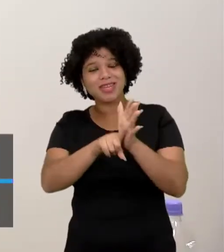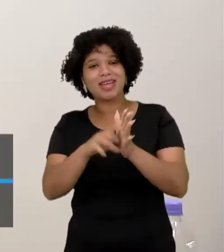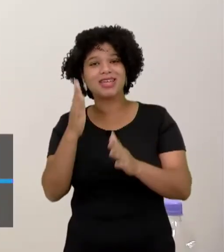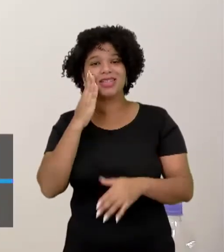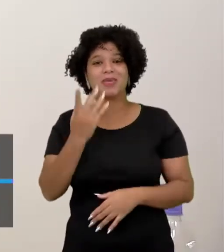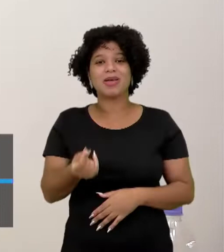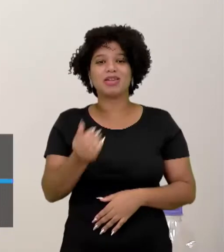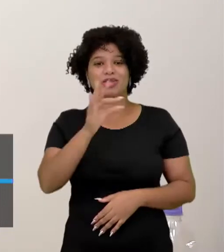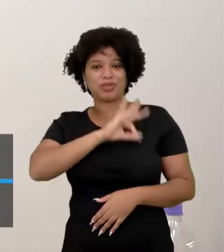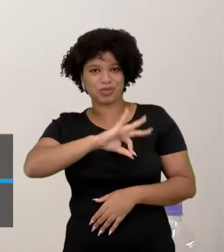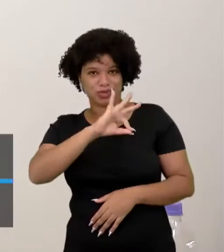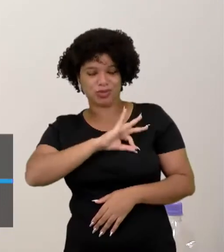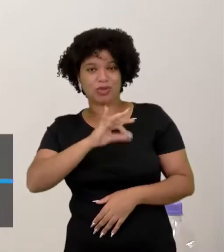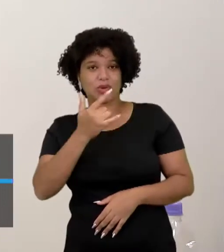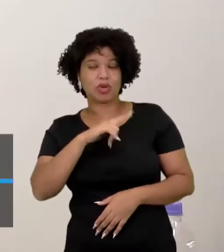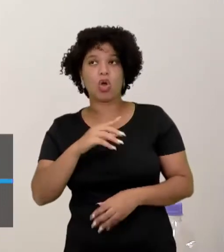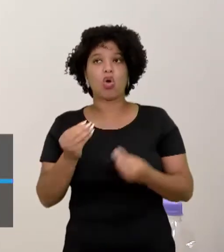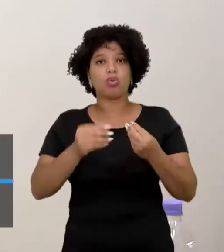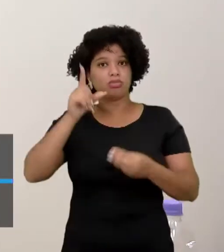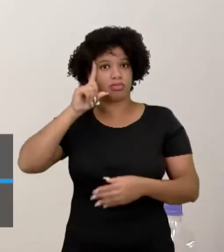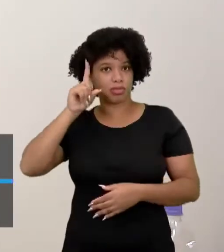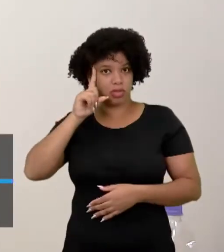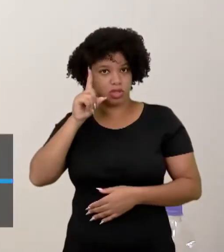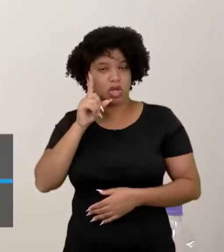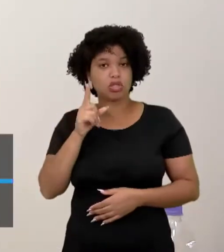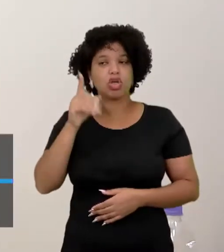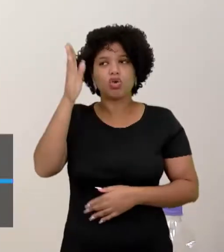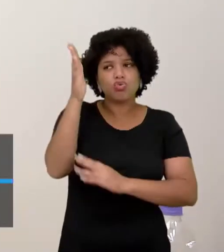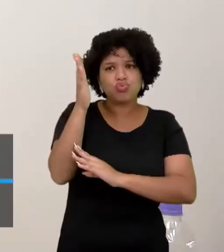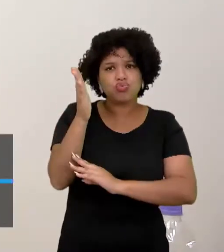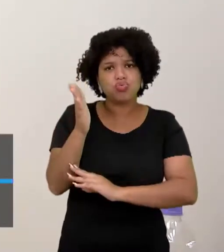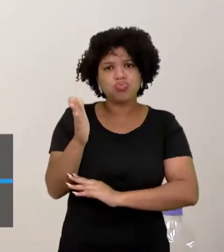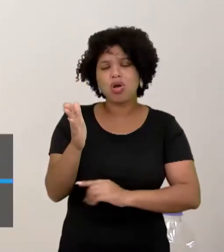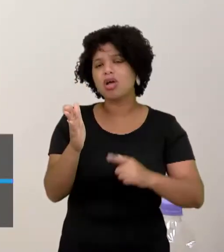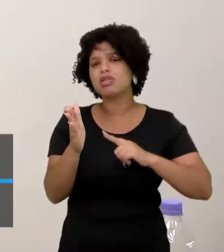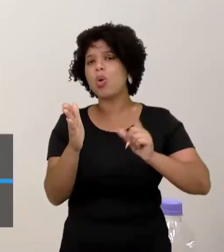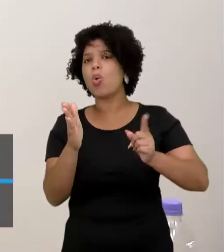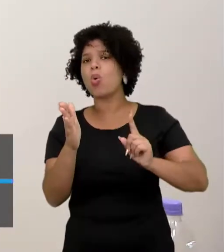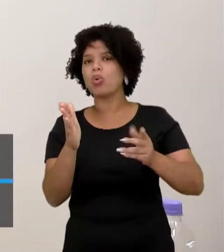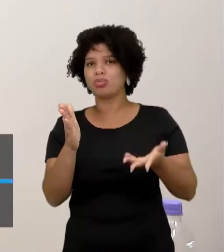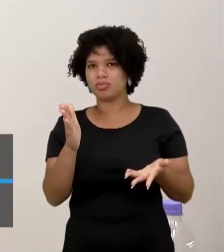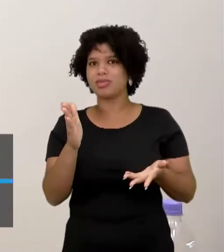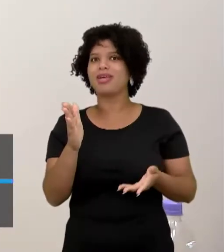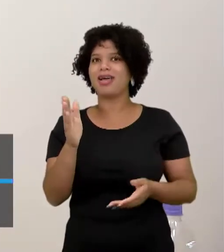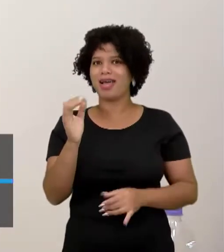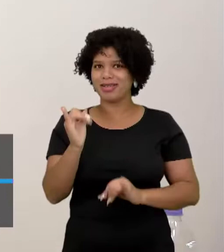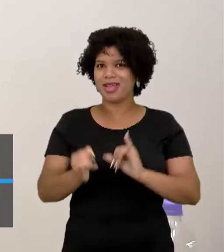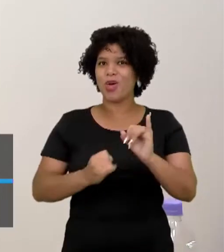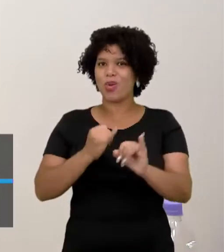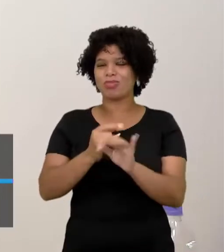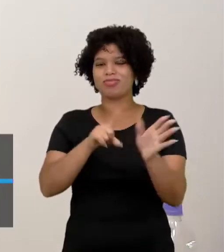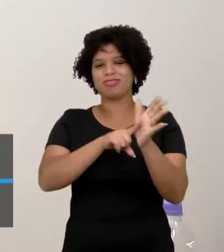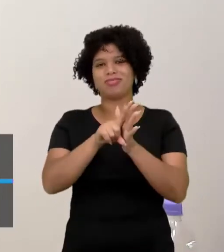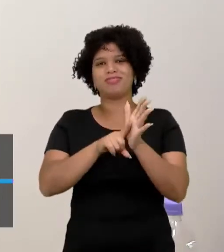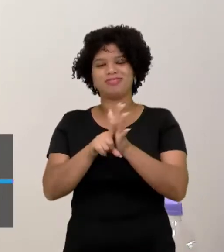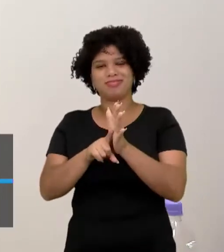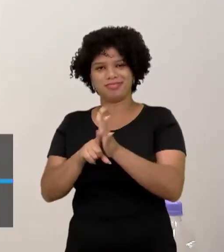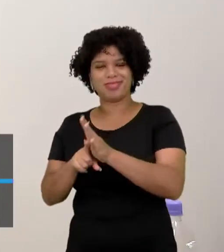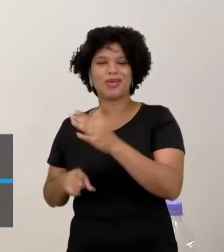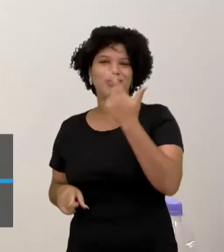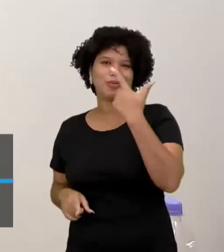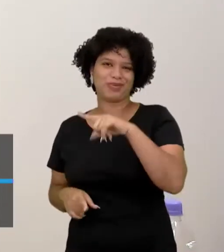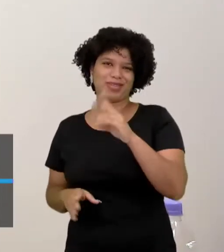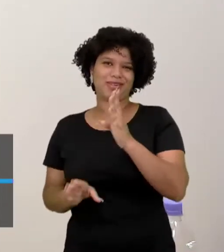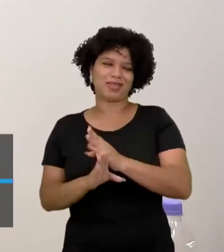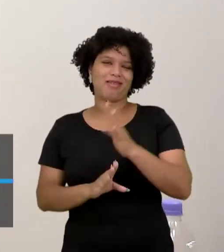do salário, o dia a dia, se tem rotina, enfim, eu acredito que o meio da pesquisa, né, hoje